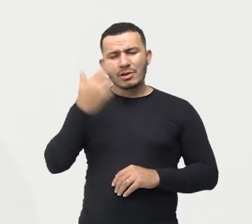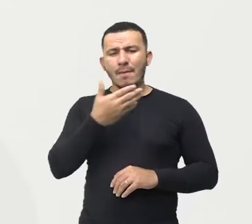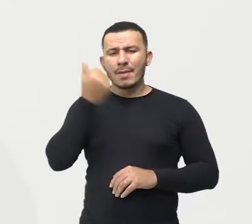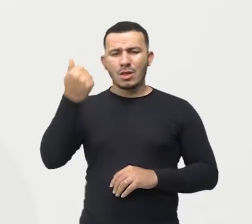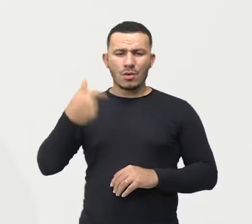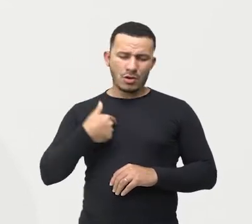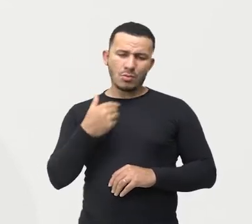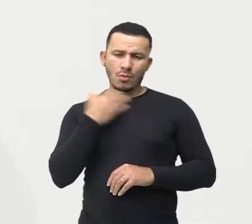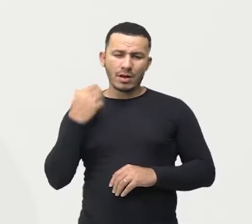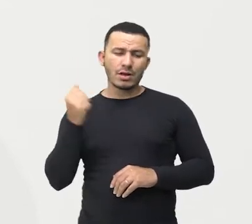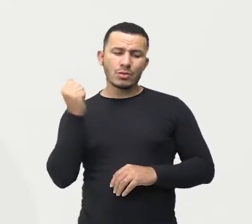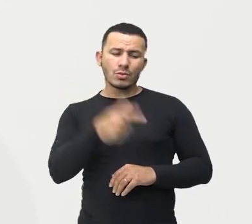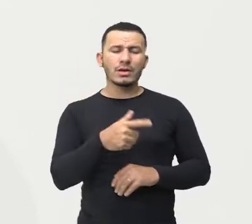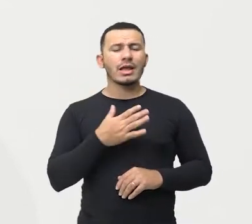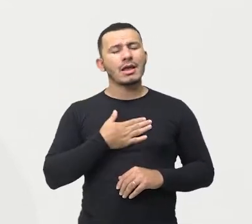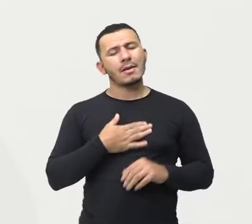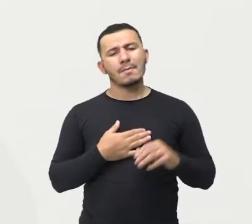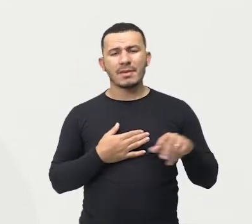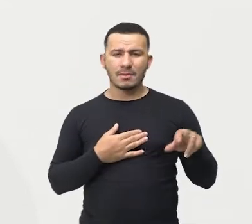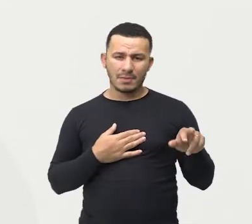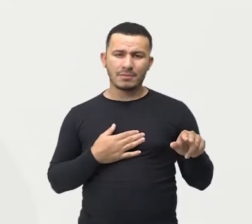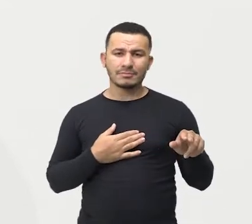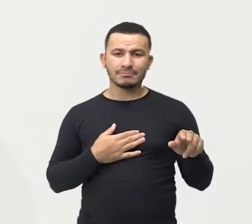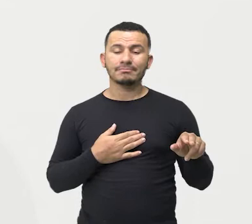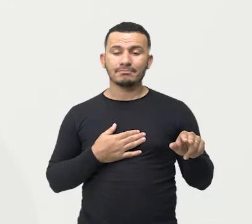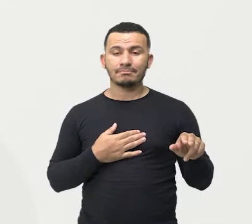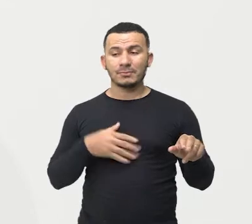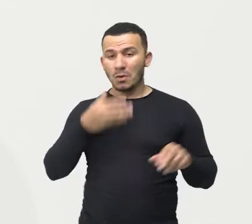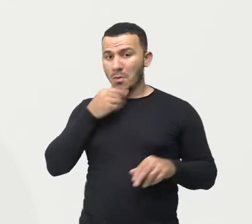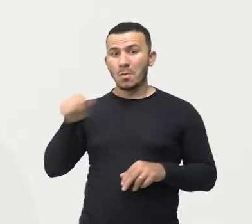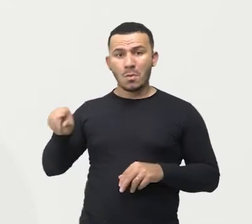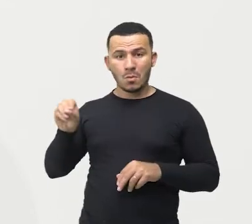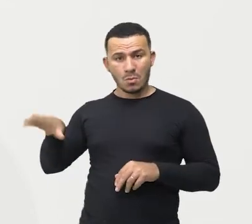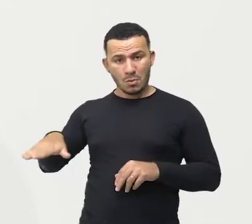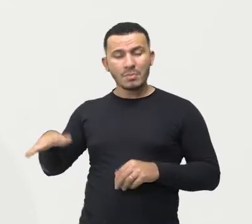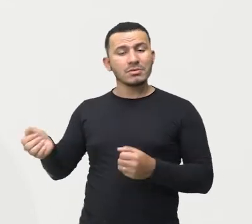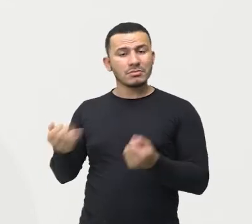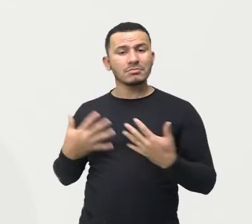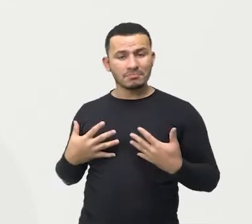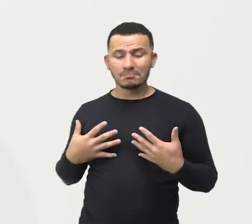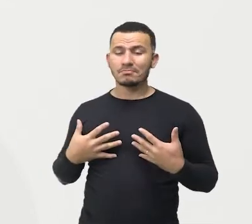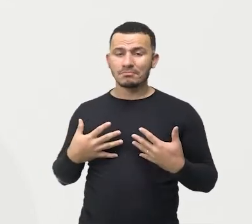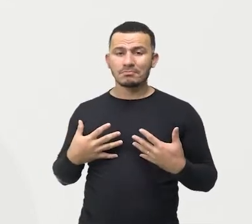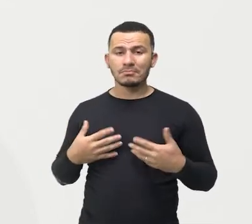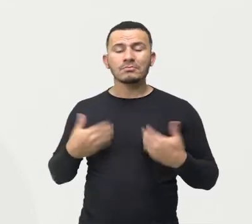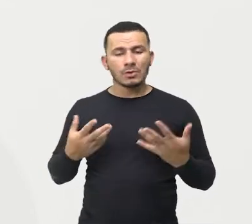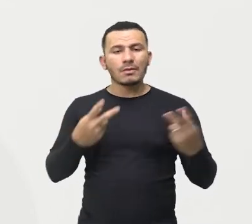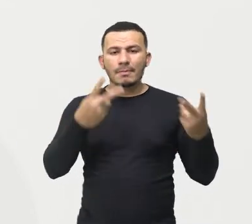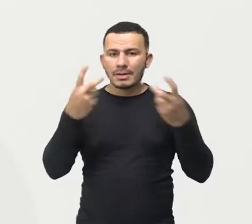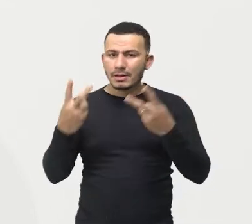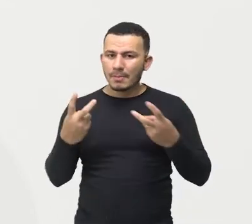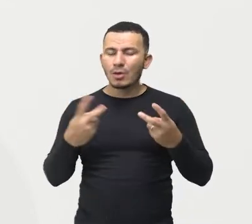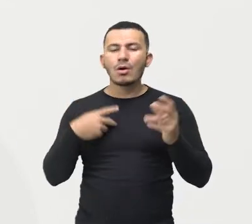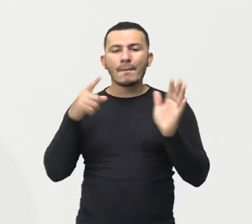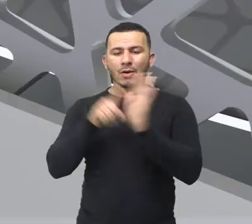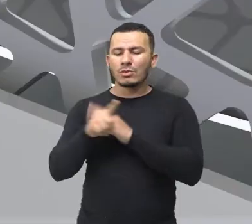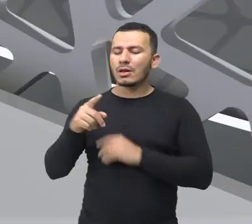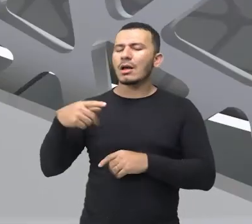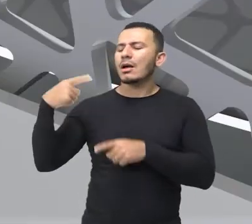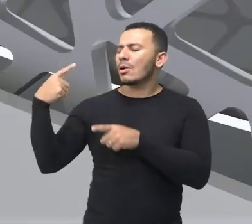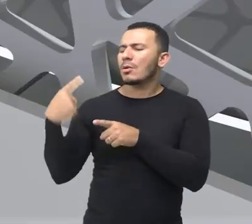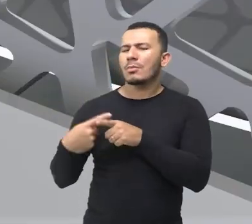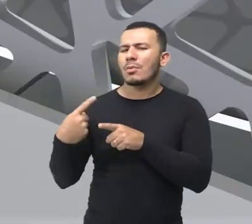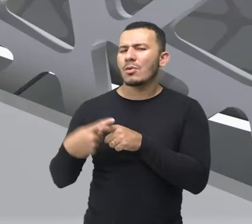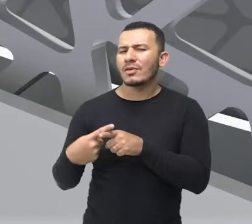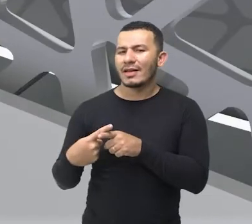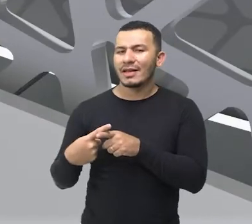ser eu, certo? Então, observem que esta pergunta, o